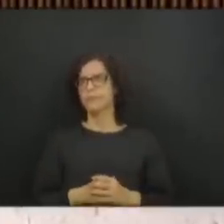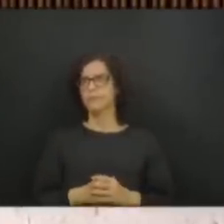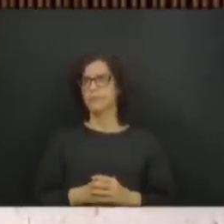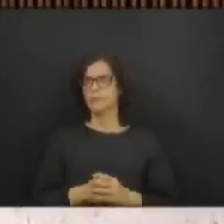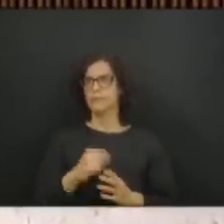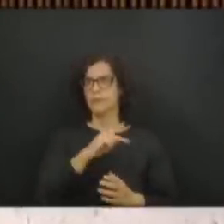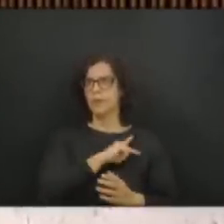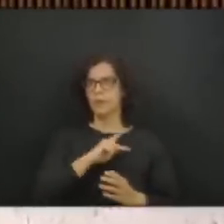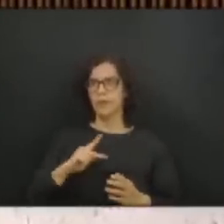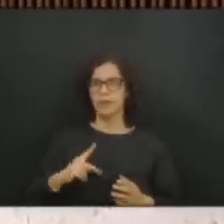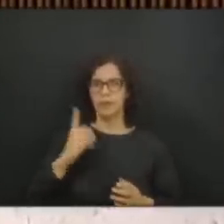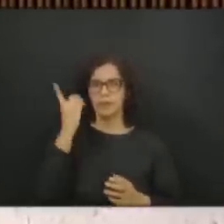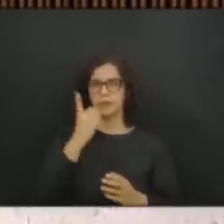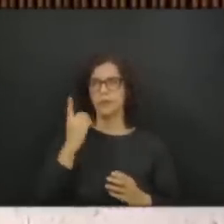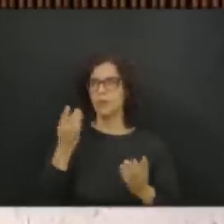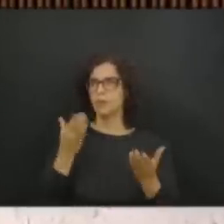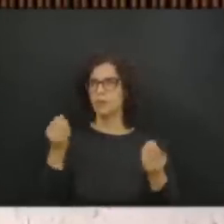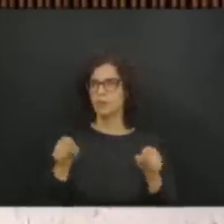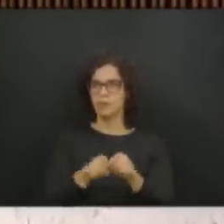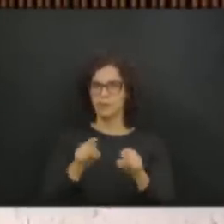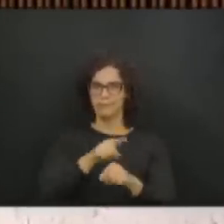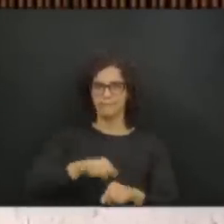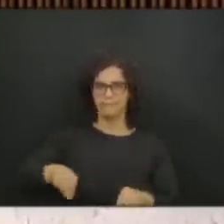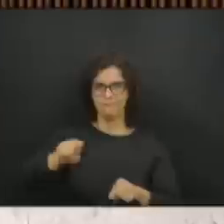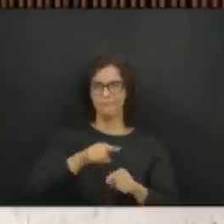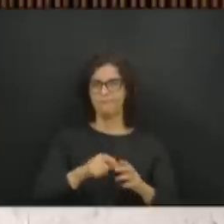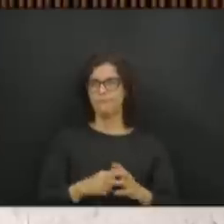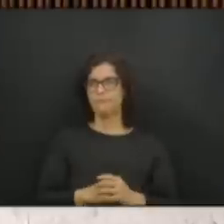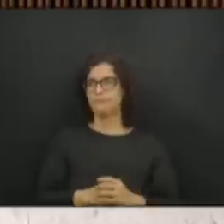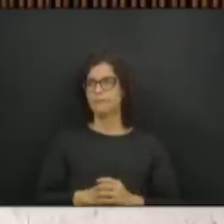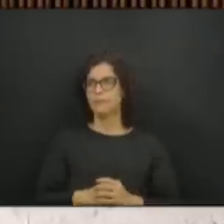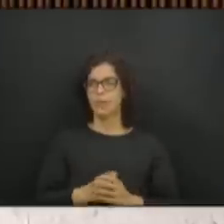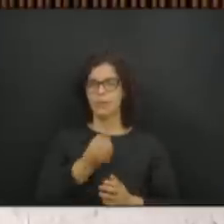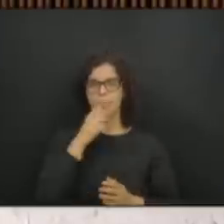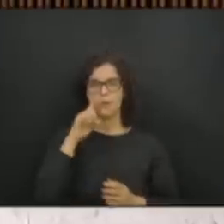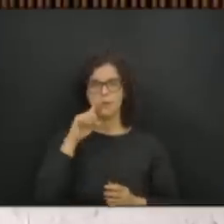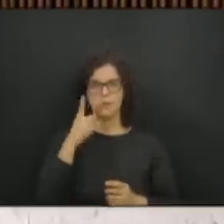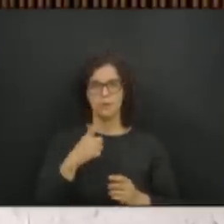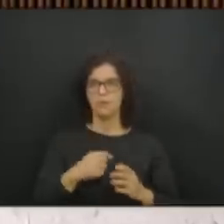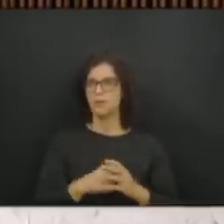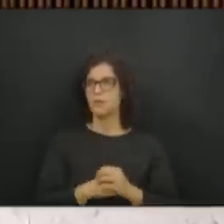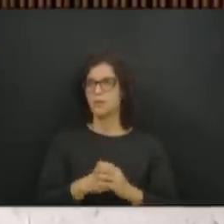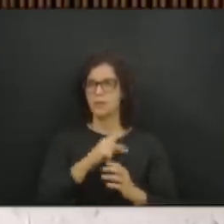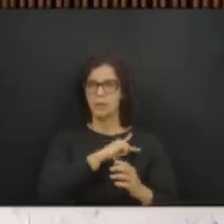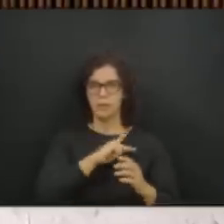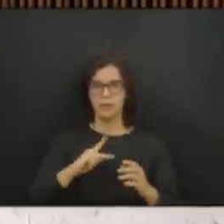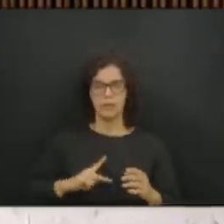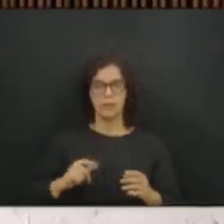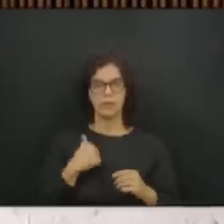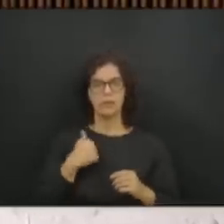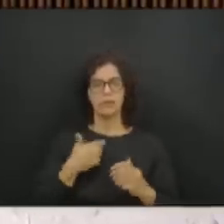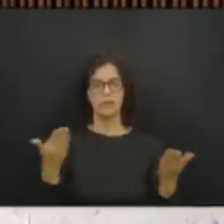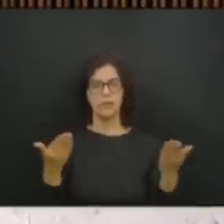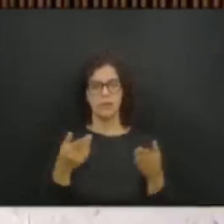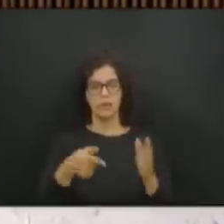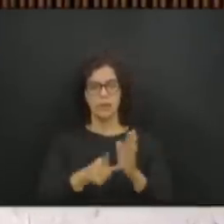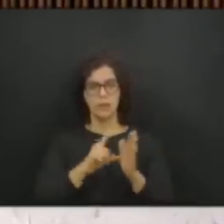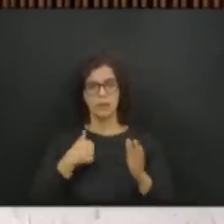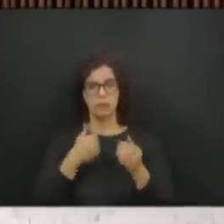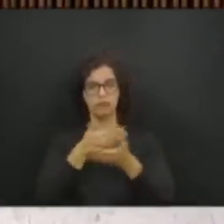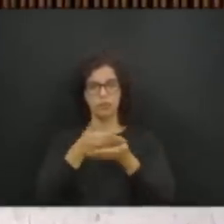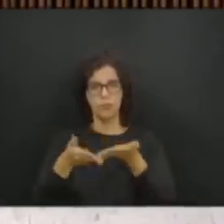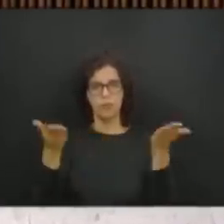o seu presente e seus deputados resultados Bom dia seu presente assistiu